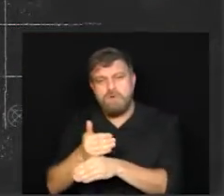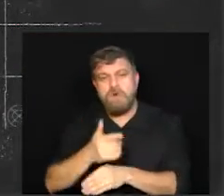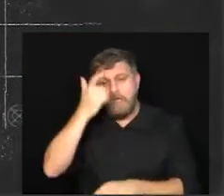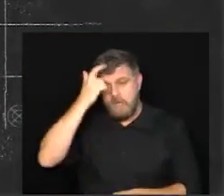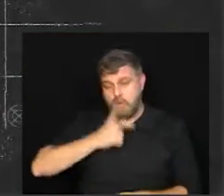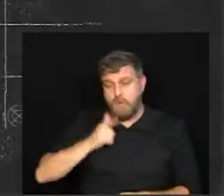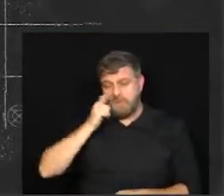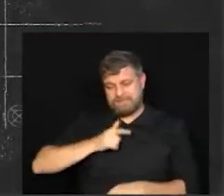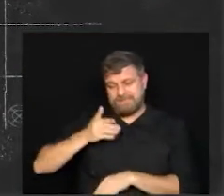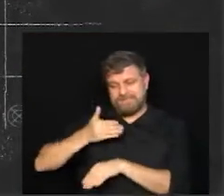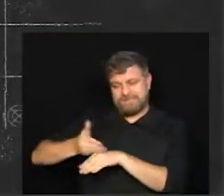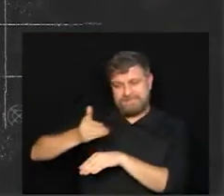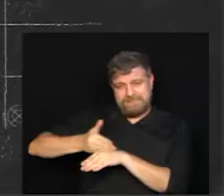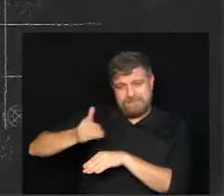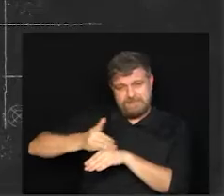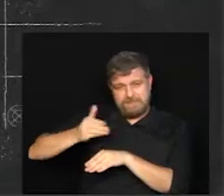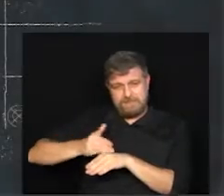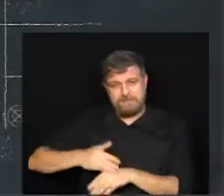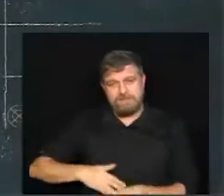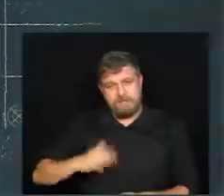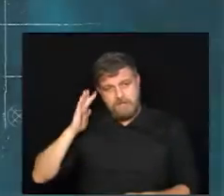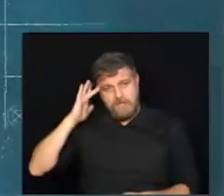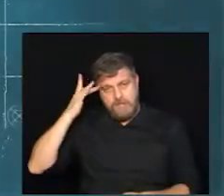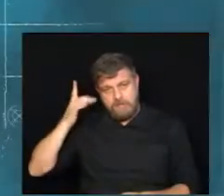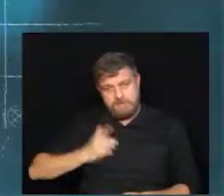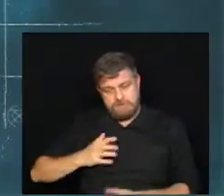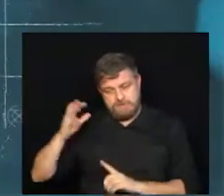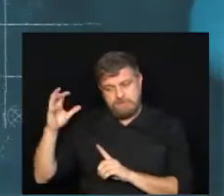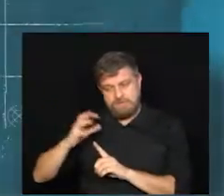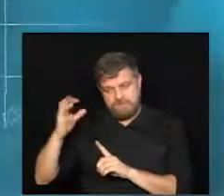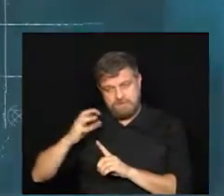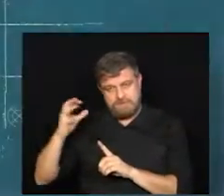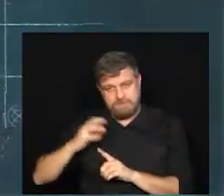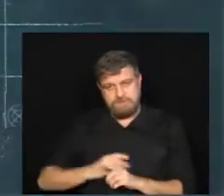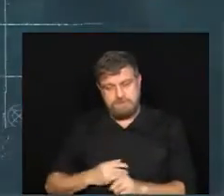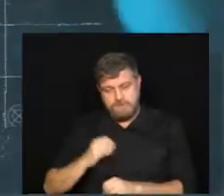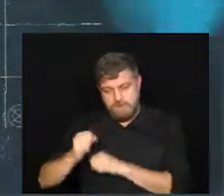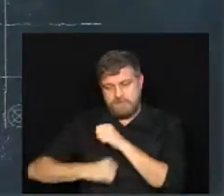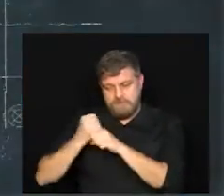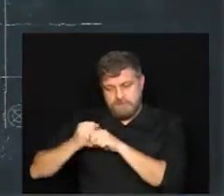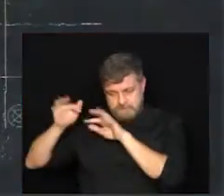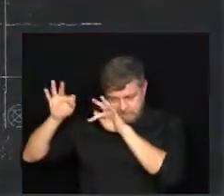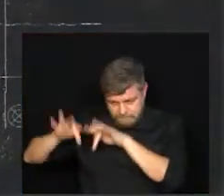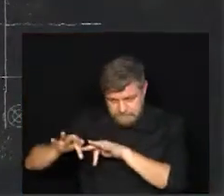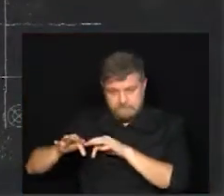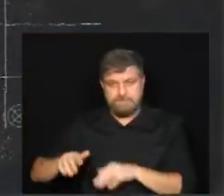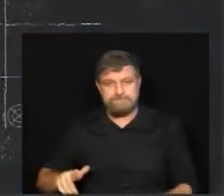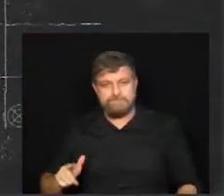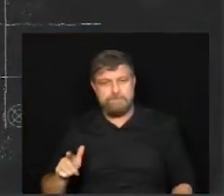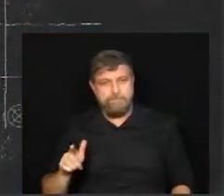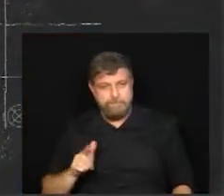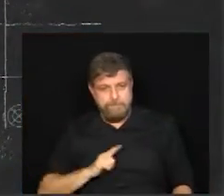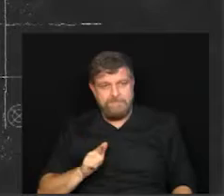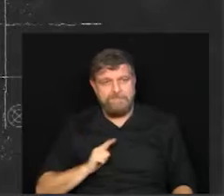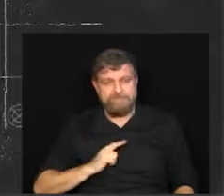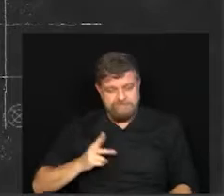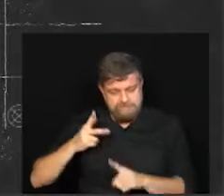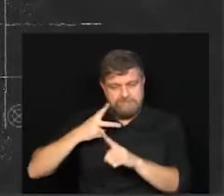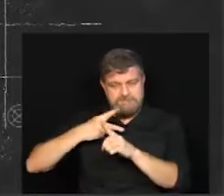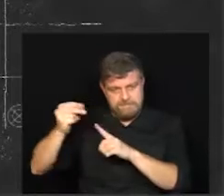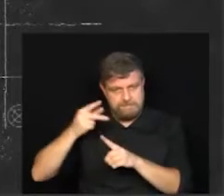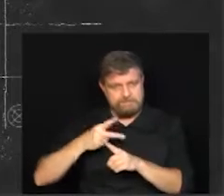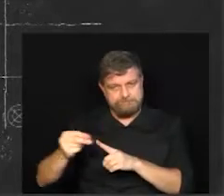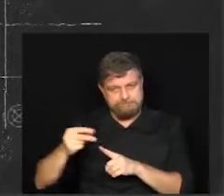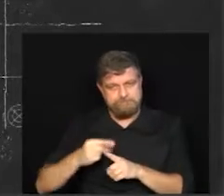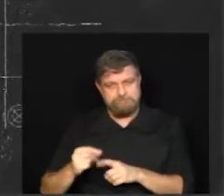acho que isso influenciou um pouco nos resultados do final do ano, que a gente teve bastante conquista, eu acho, no final